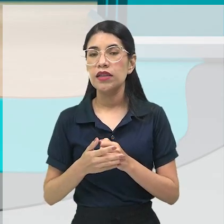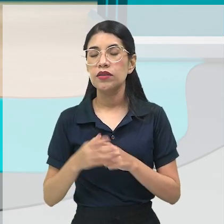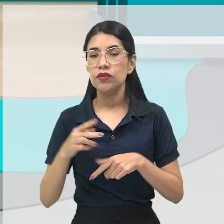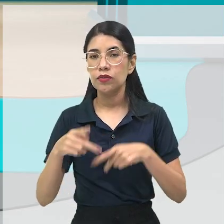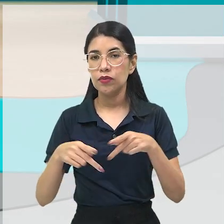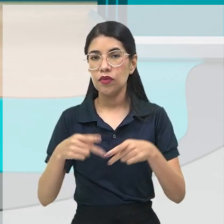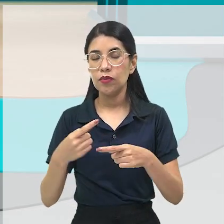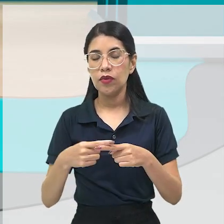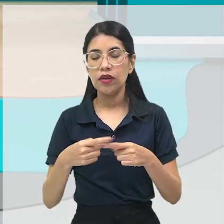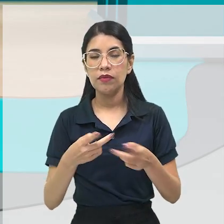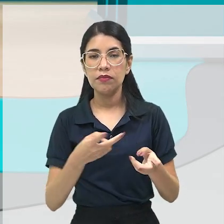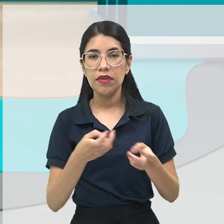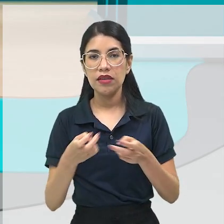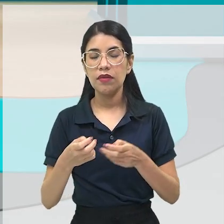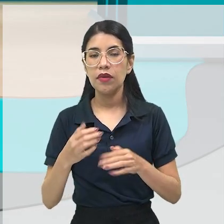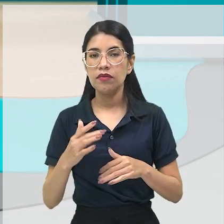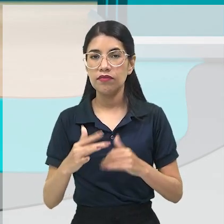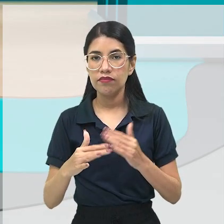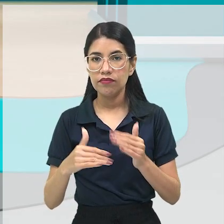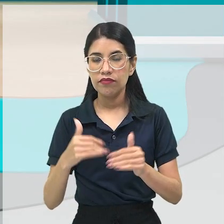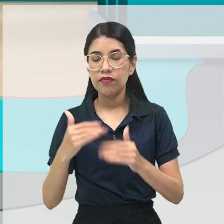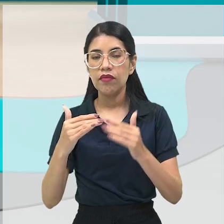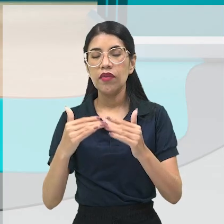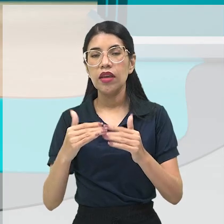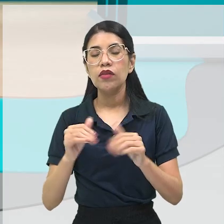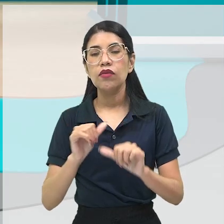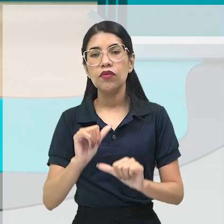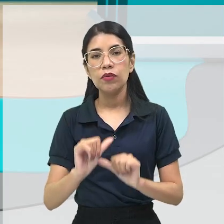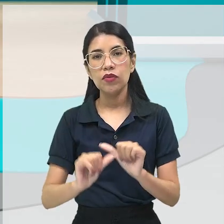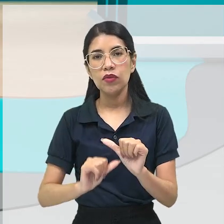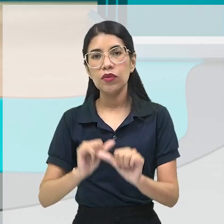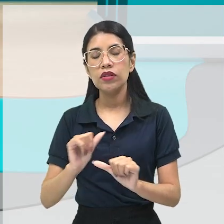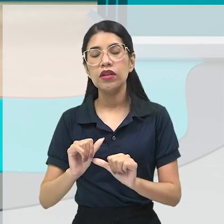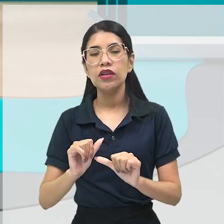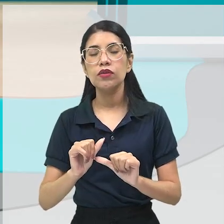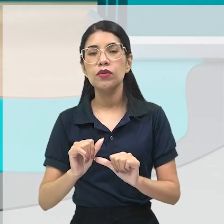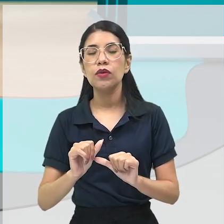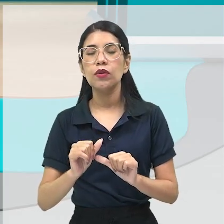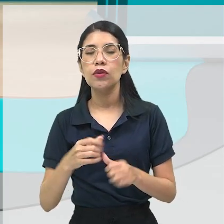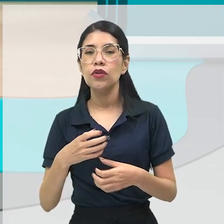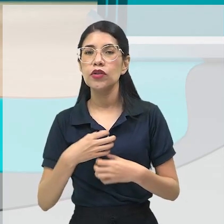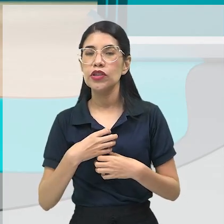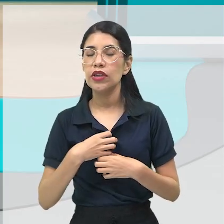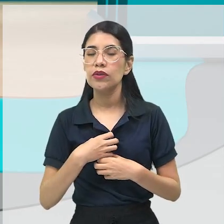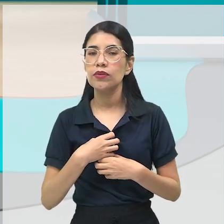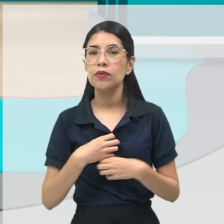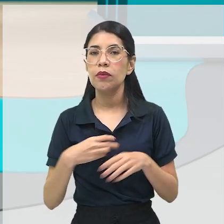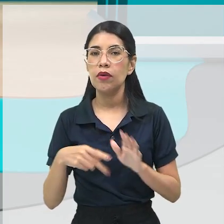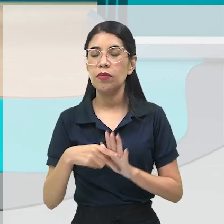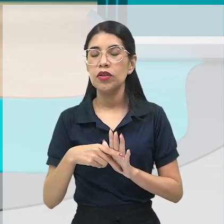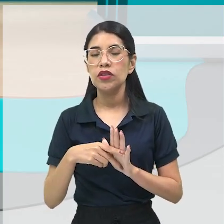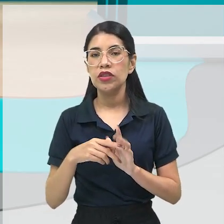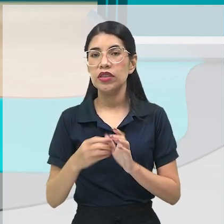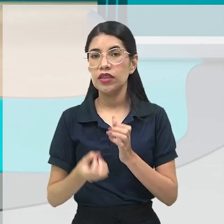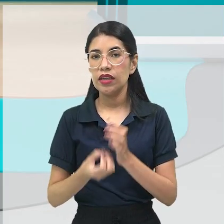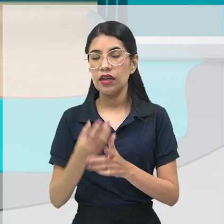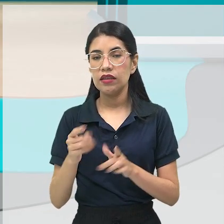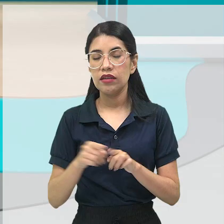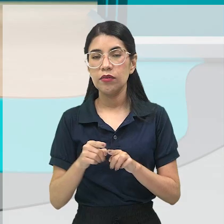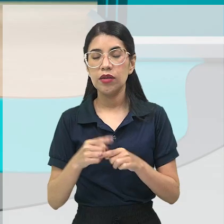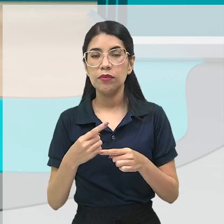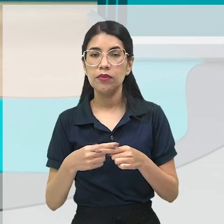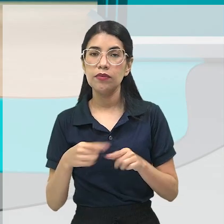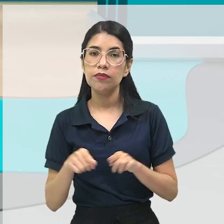percebemos que ela foi evoluindo e mudando a sua forma de composição ao longo da história, porque é a nossa forma